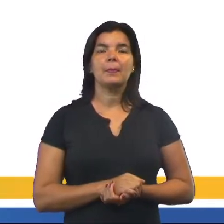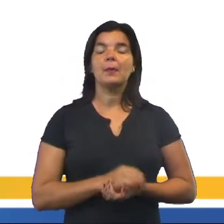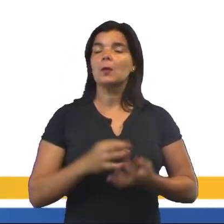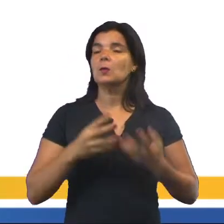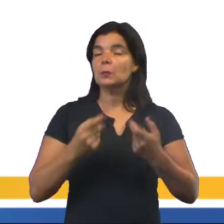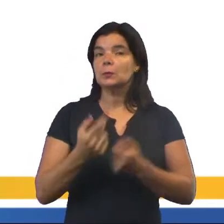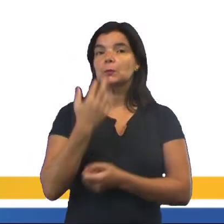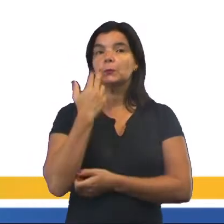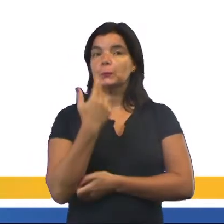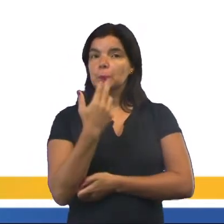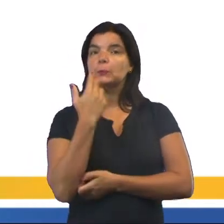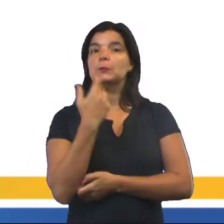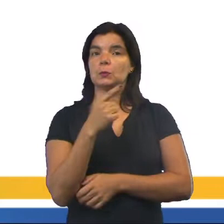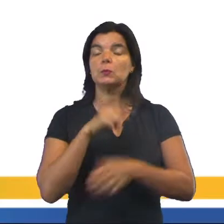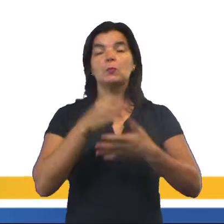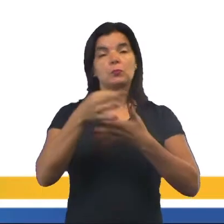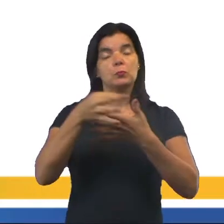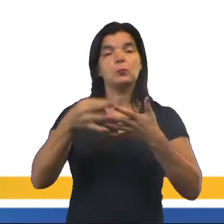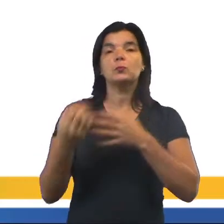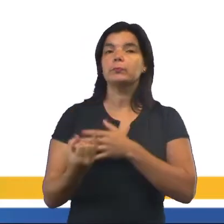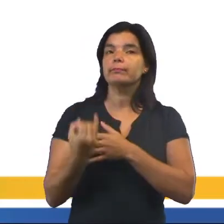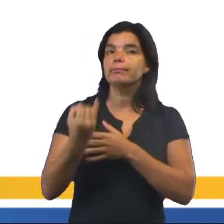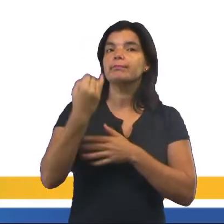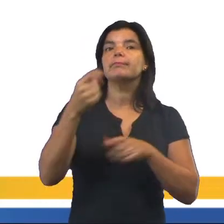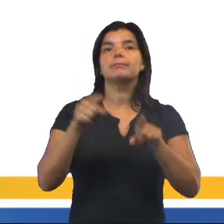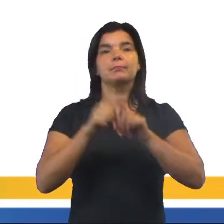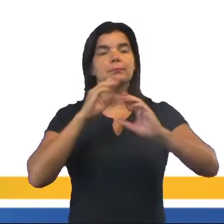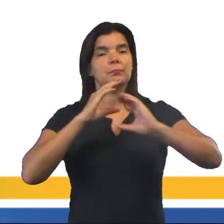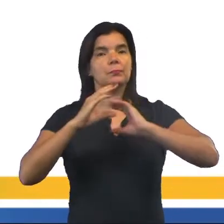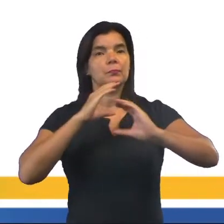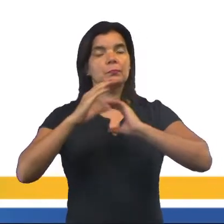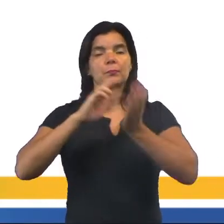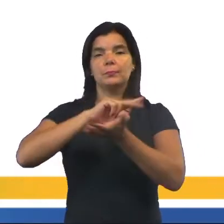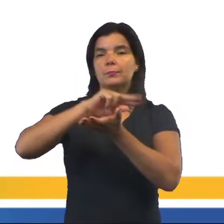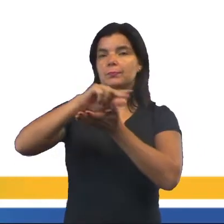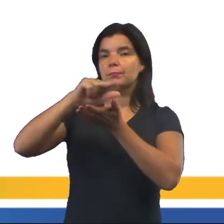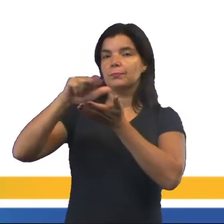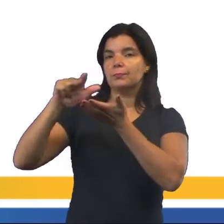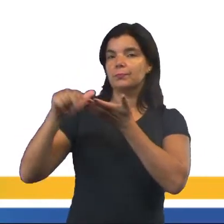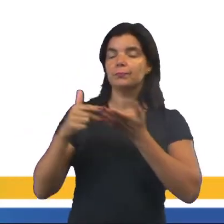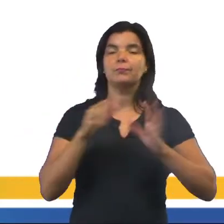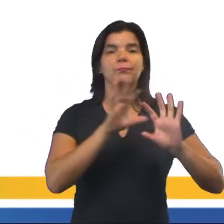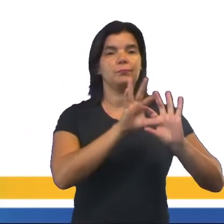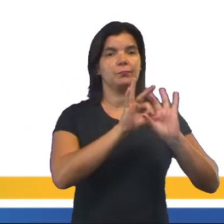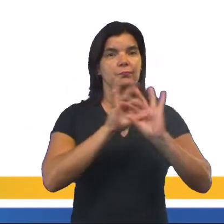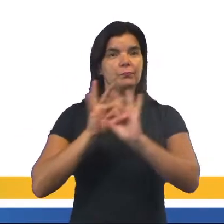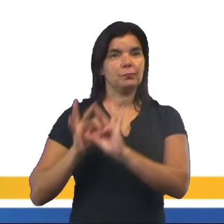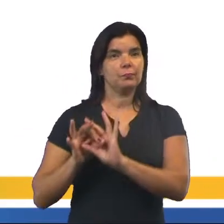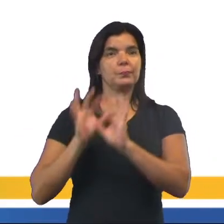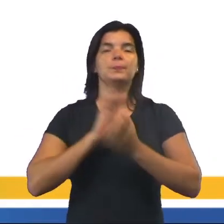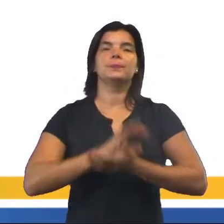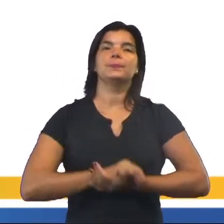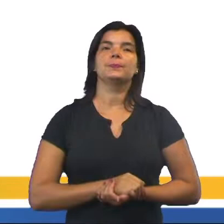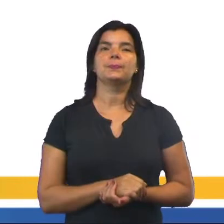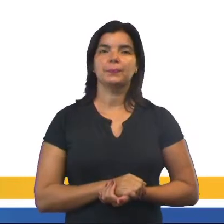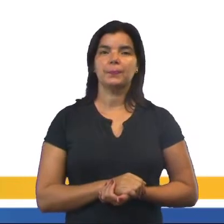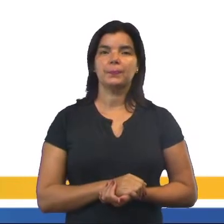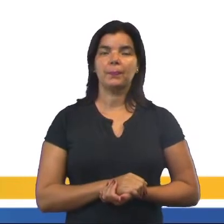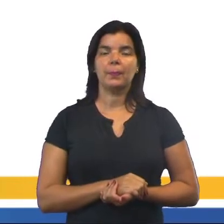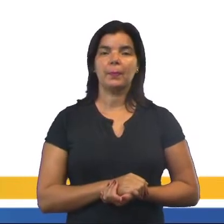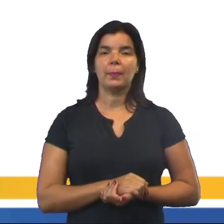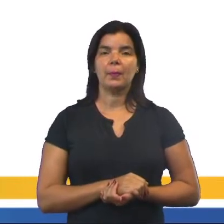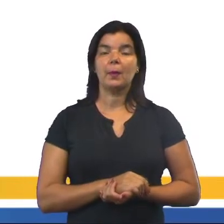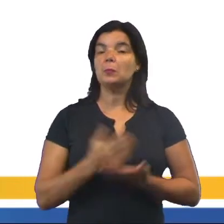expressions, que em todas as línguas são elementos fundamentais para a comunicação em diversos